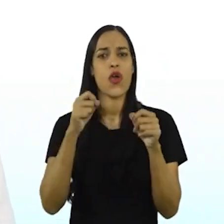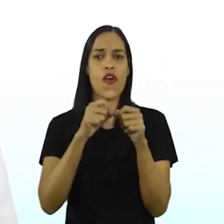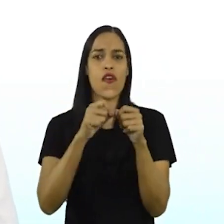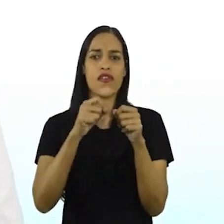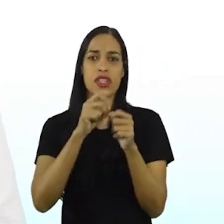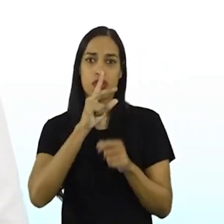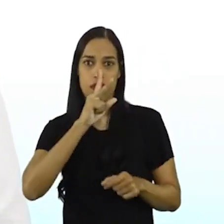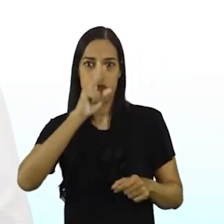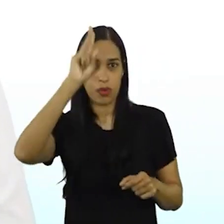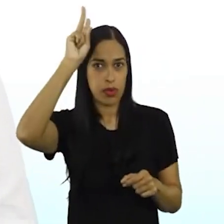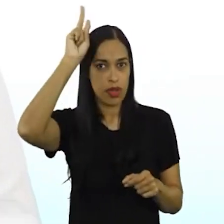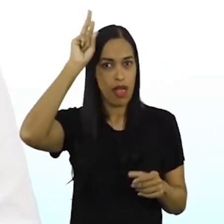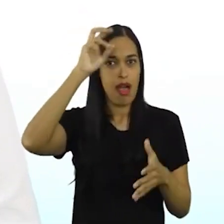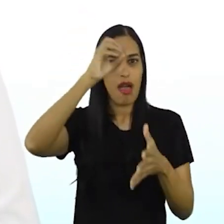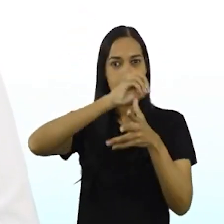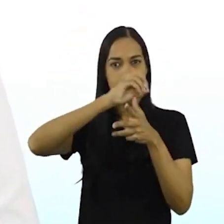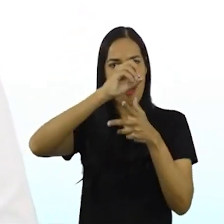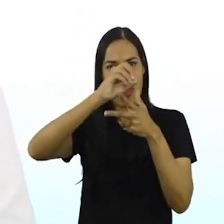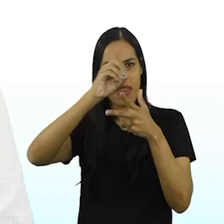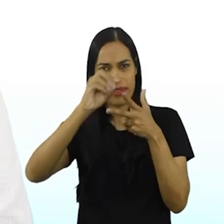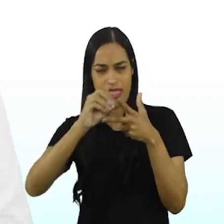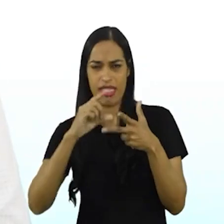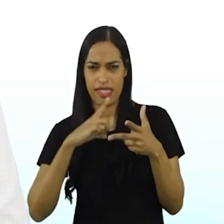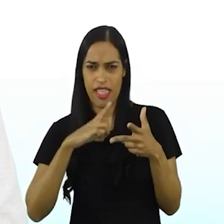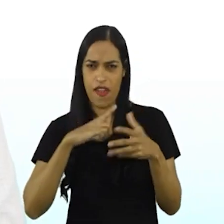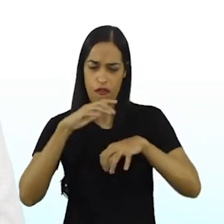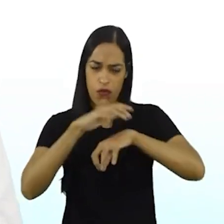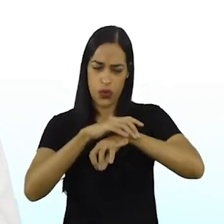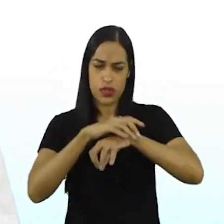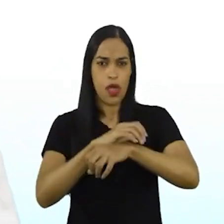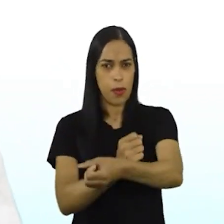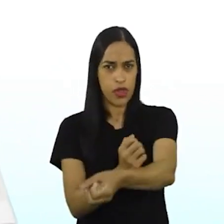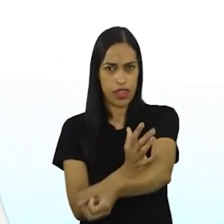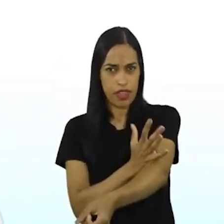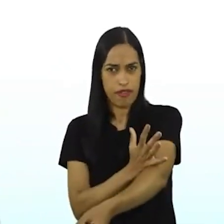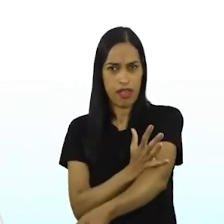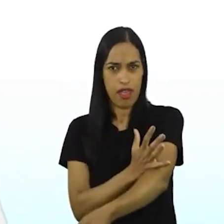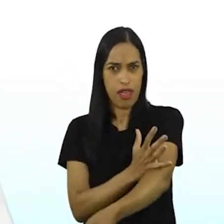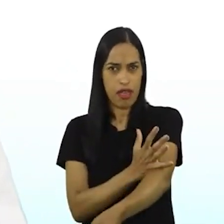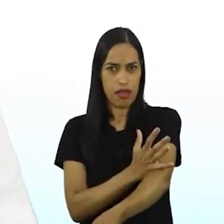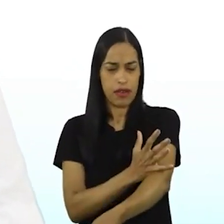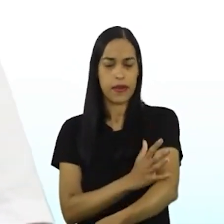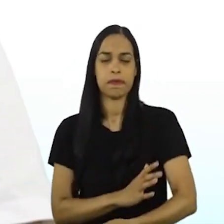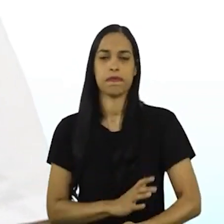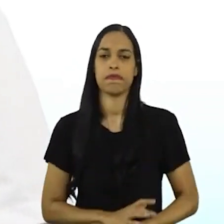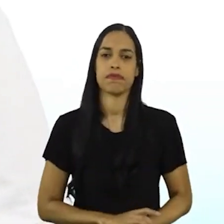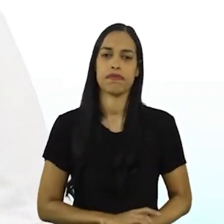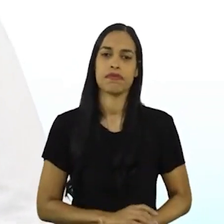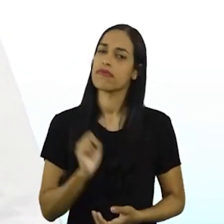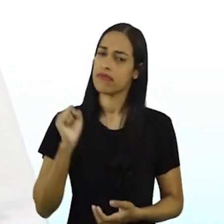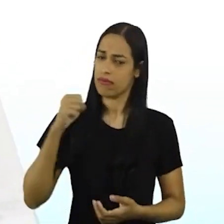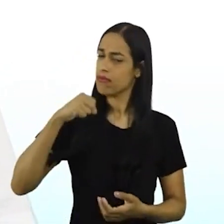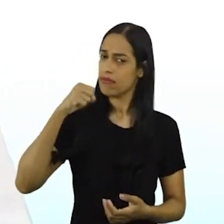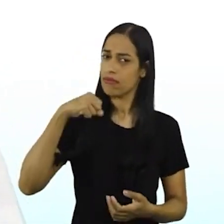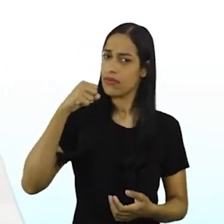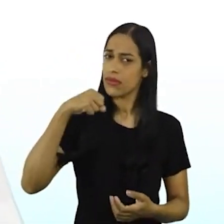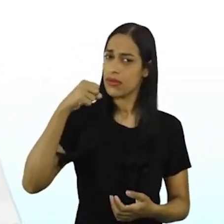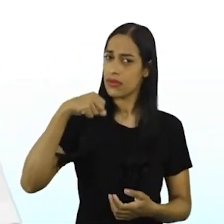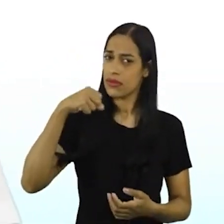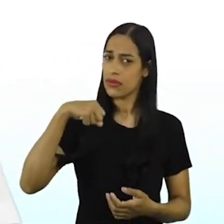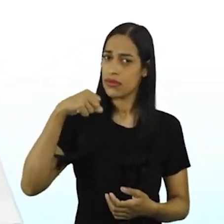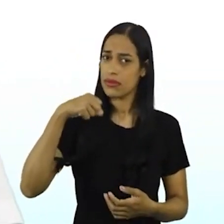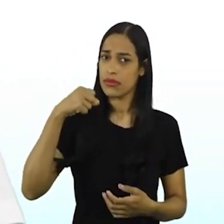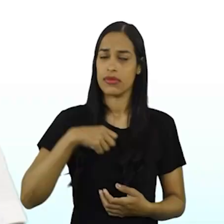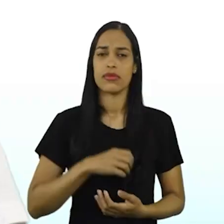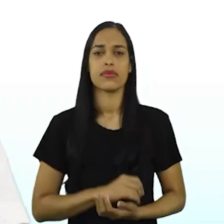vestibular, lá para o Enem, existe função emotiva ou expressiva? Ah, sim. De certa forma,